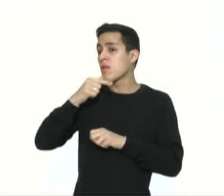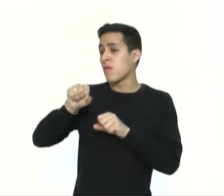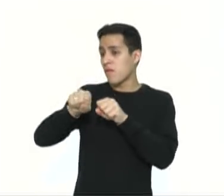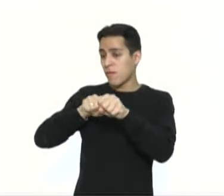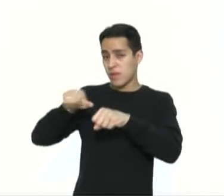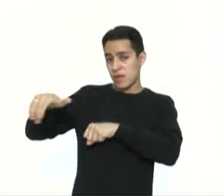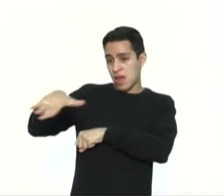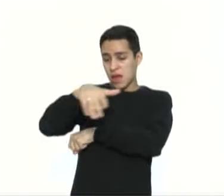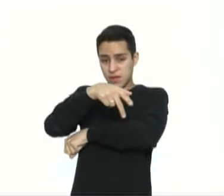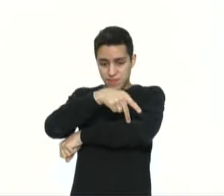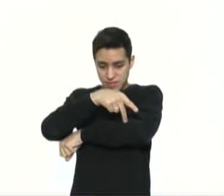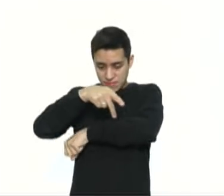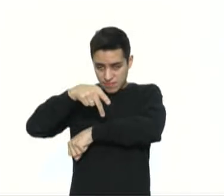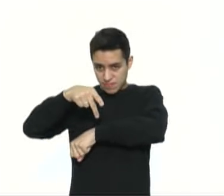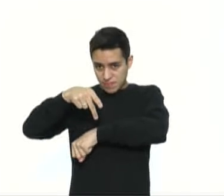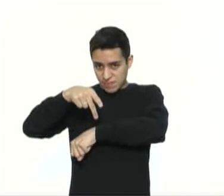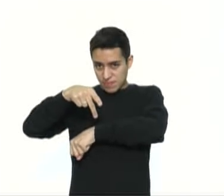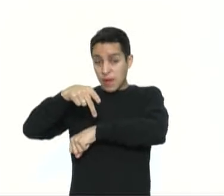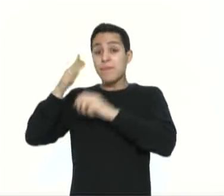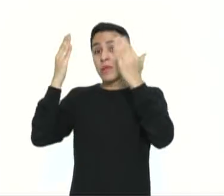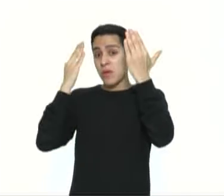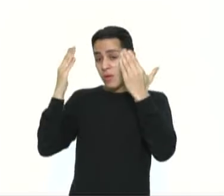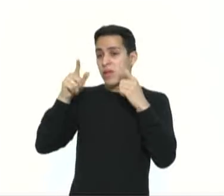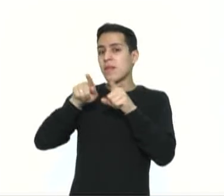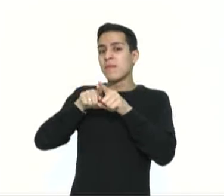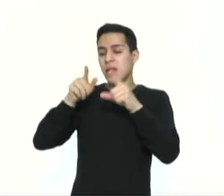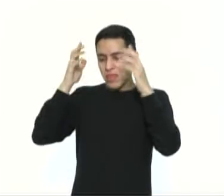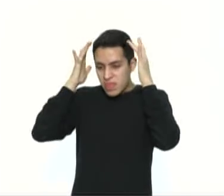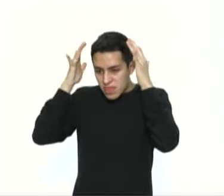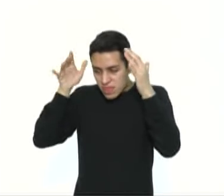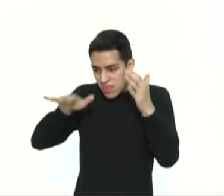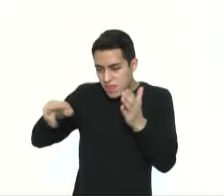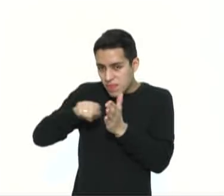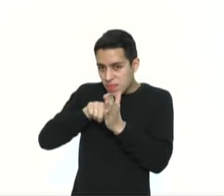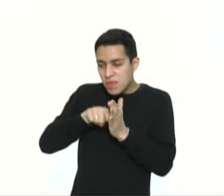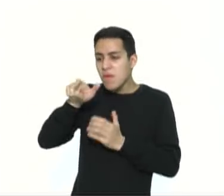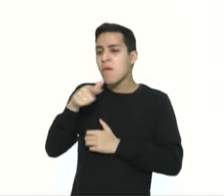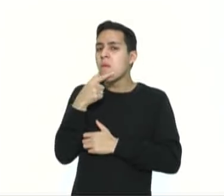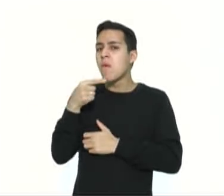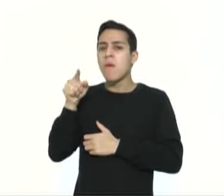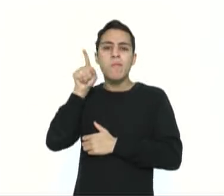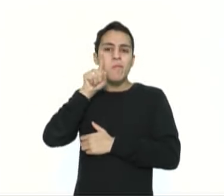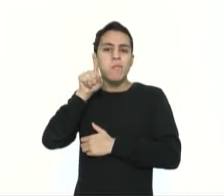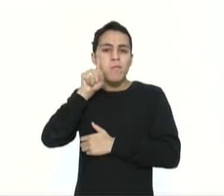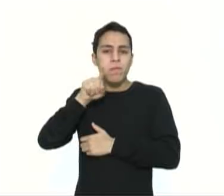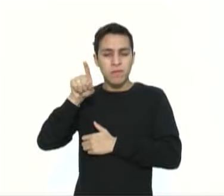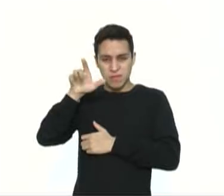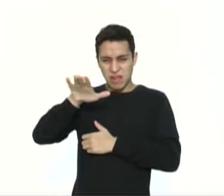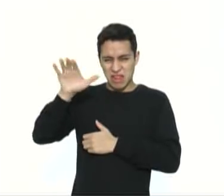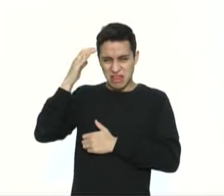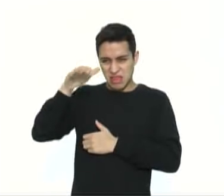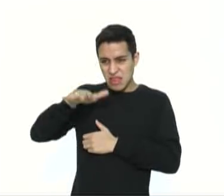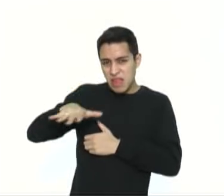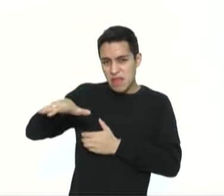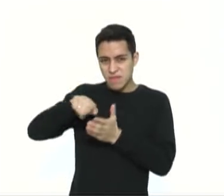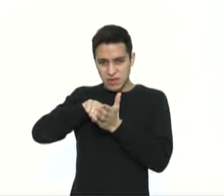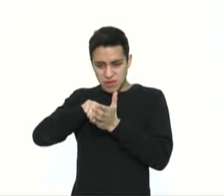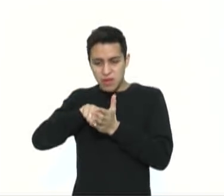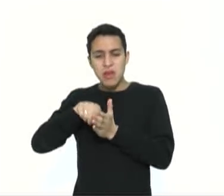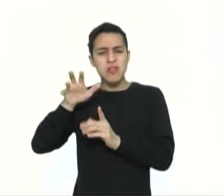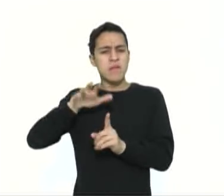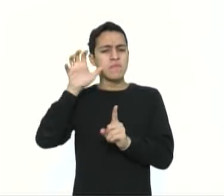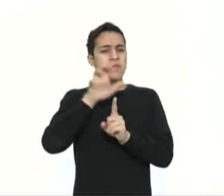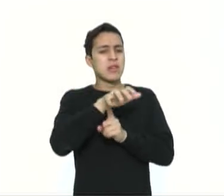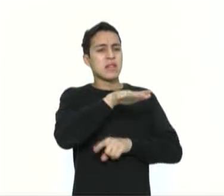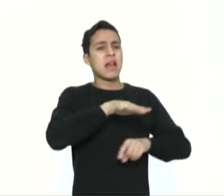psicologia e da neurologia, o cientista norte-americano Howard Gardner causou forte impacto